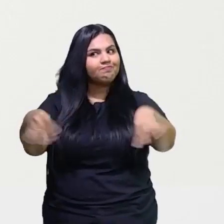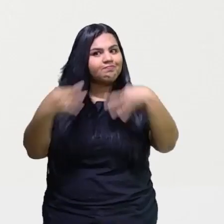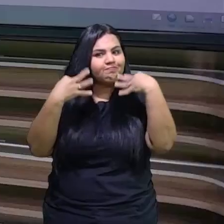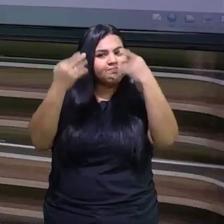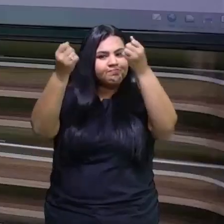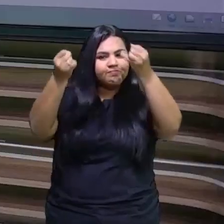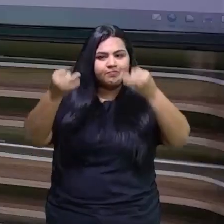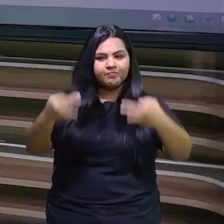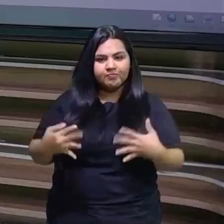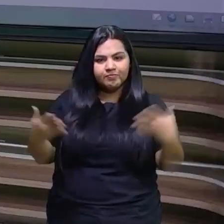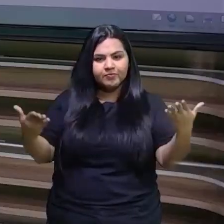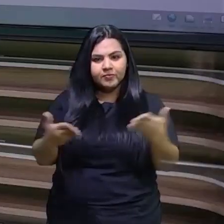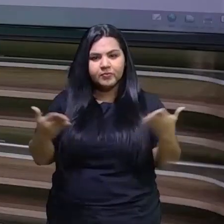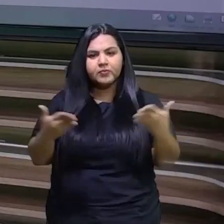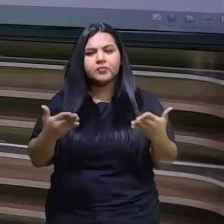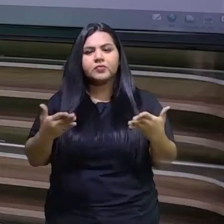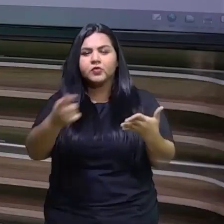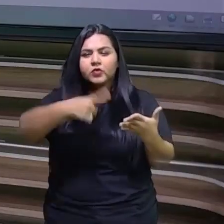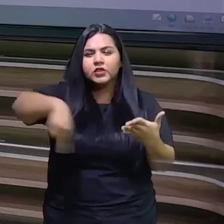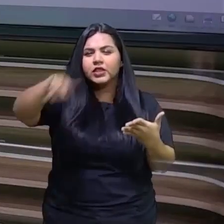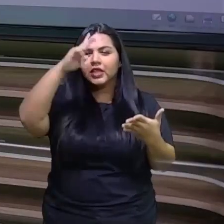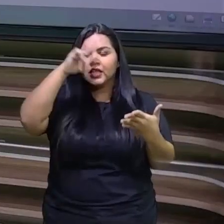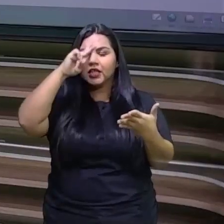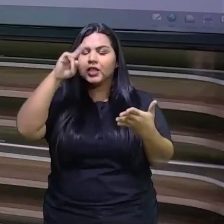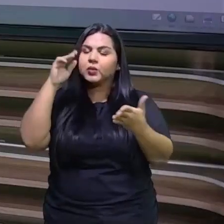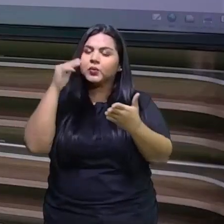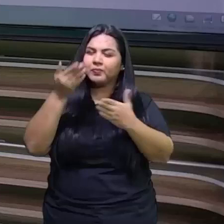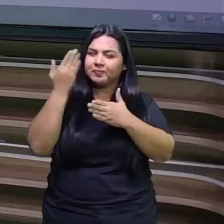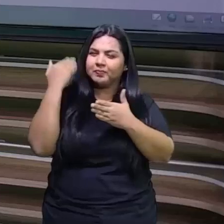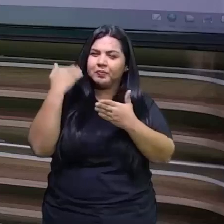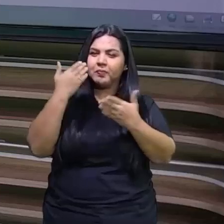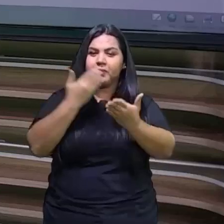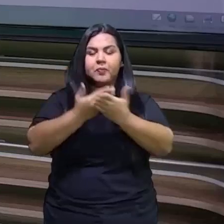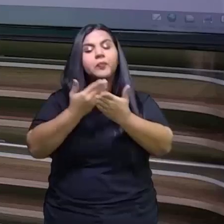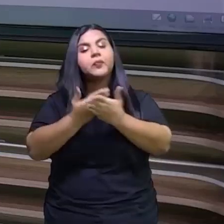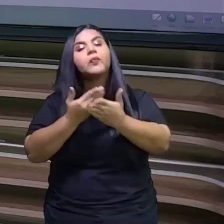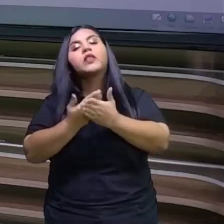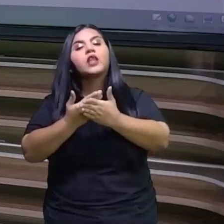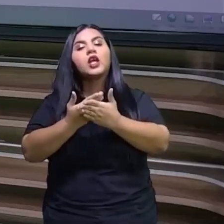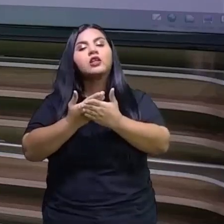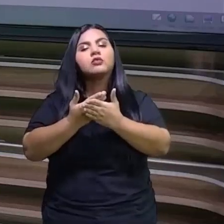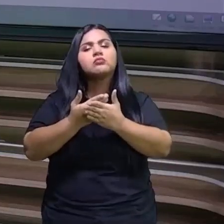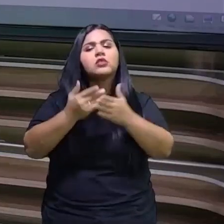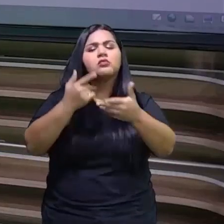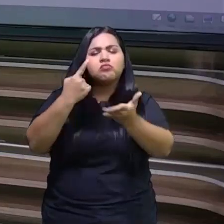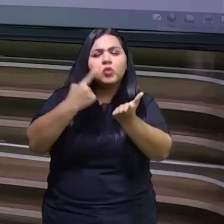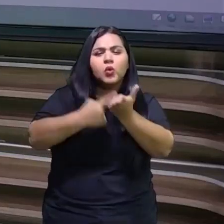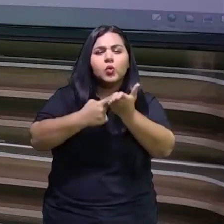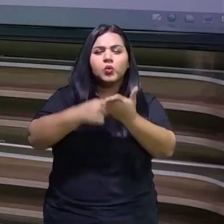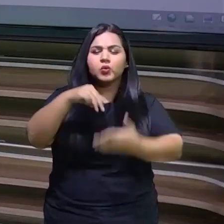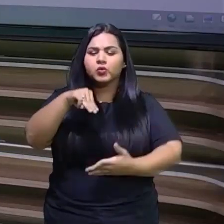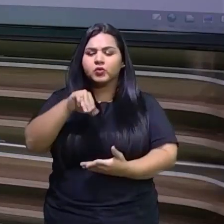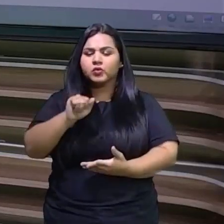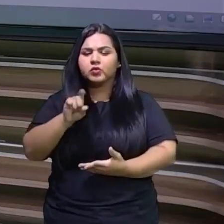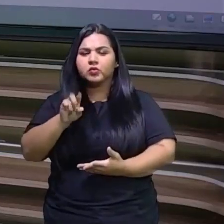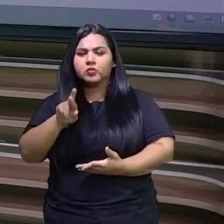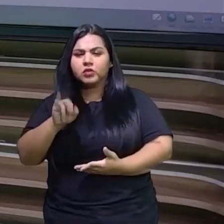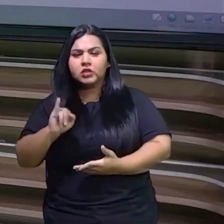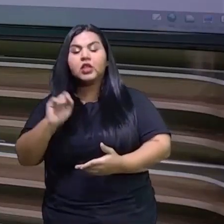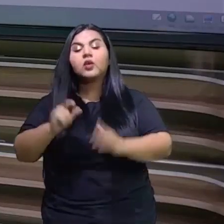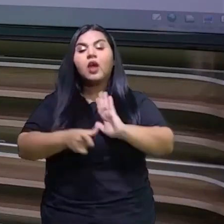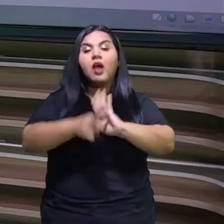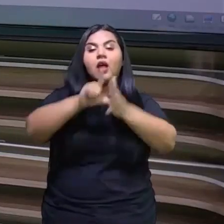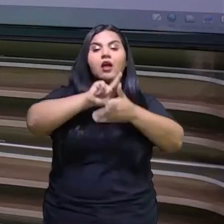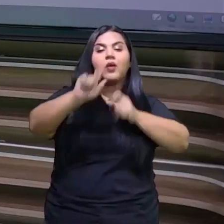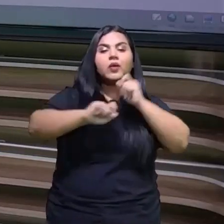agora. Bom, vocês lembram que na última aula nós falamos do Tratado de Madrid? Claro que lembra. Veio antes de quem? Do